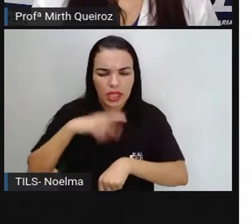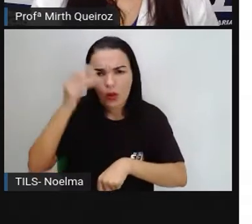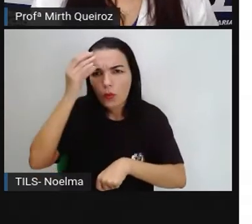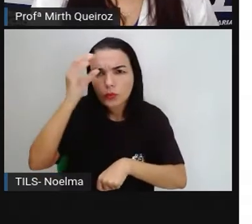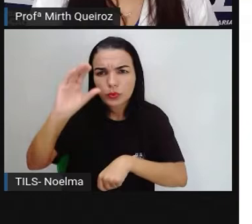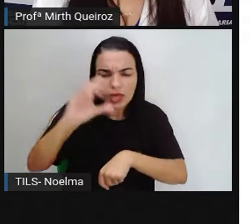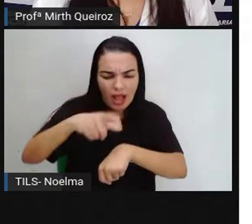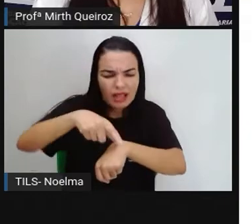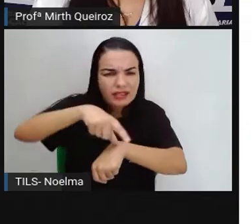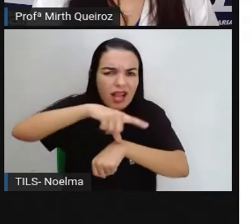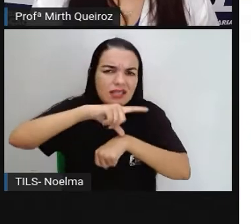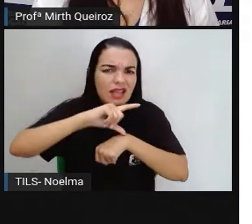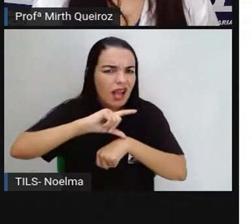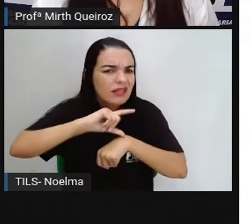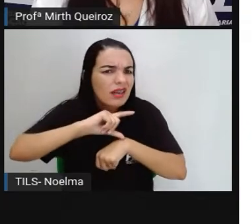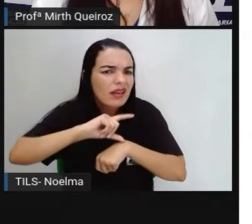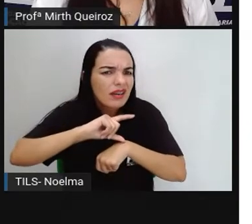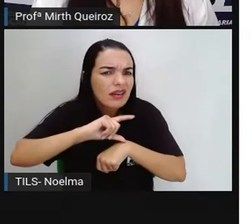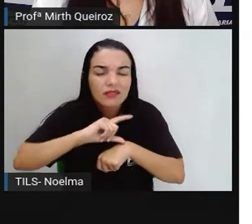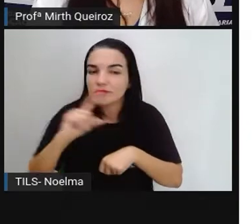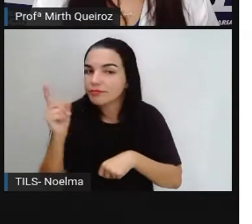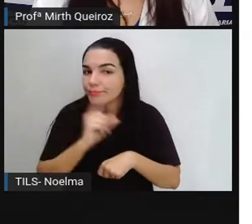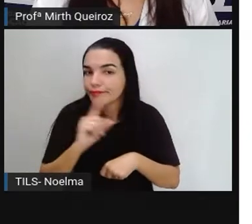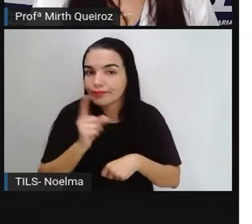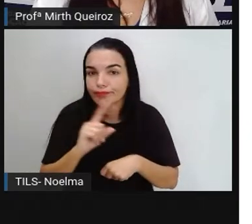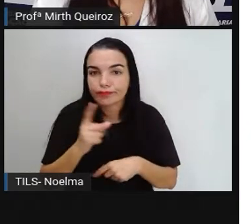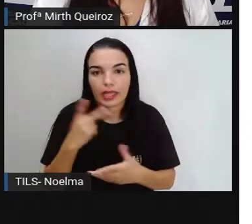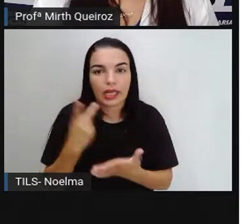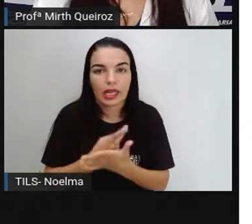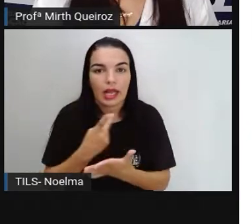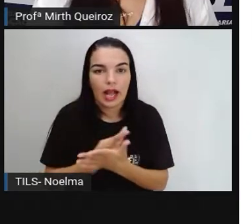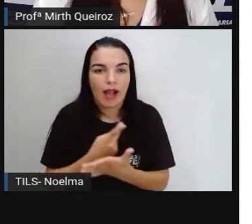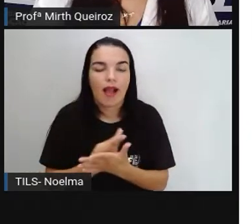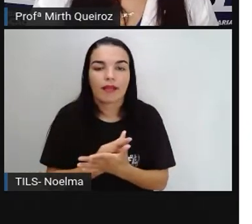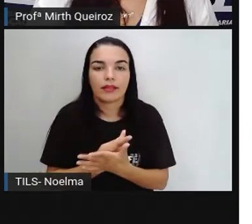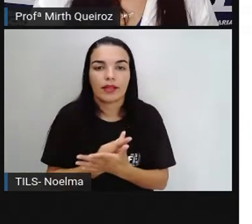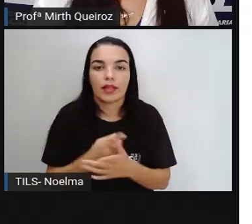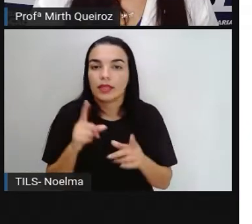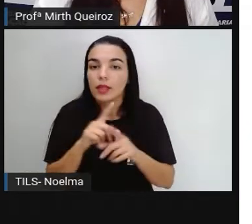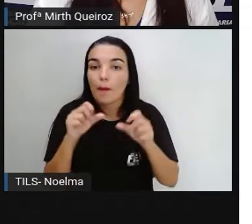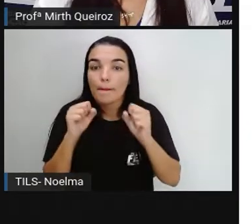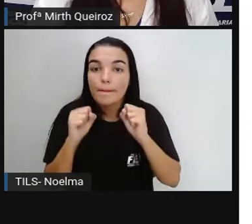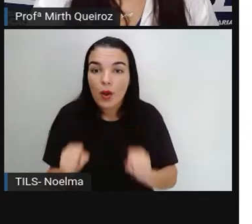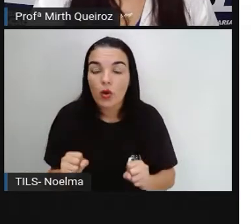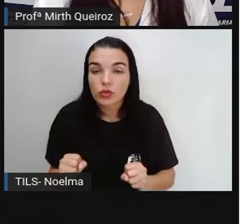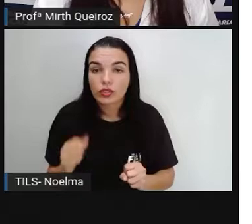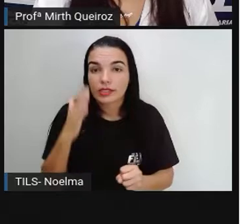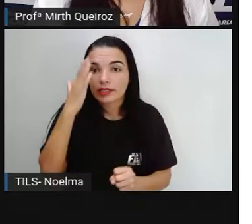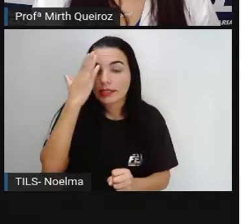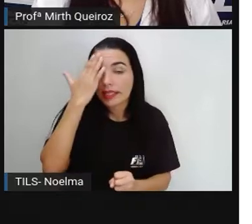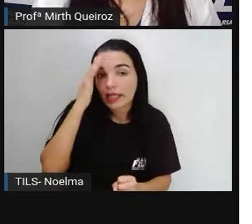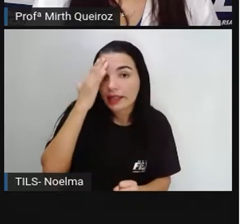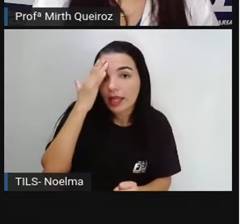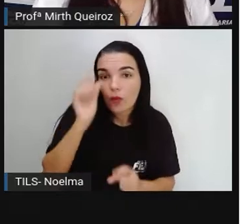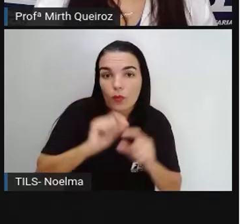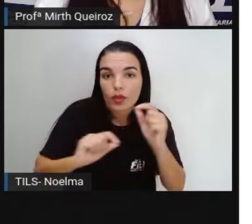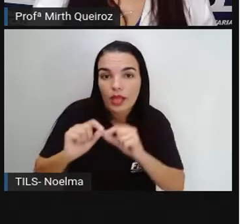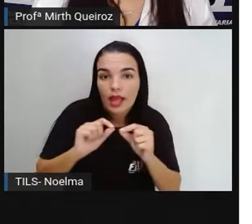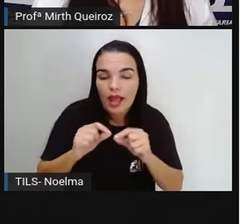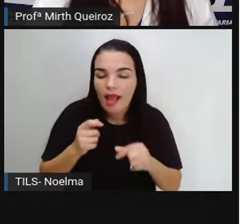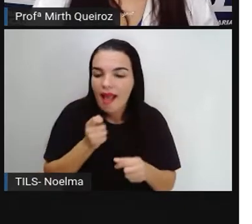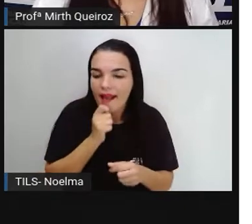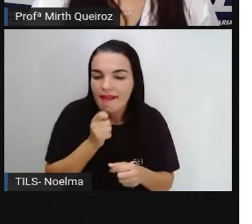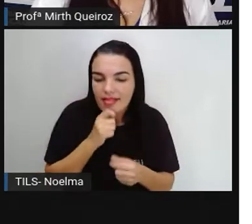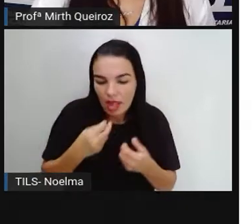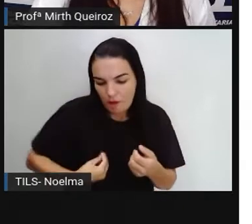segunda ideia equivocada, que é considerar as culturas indígenas como atrasadas e primitivas, como se eles vivessem